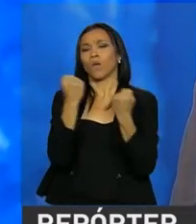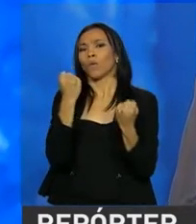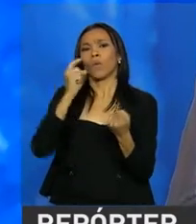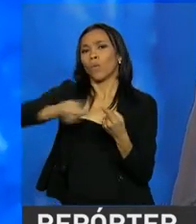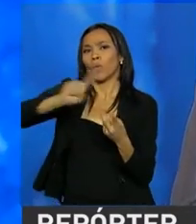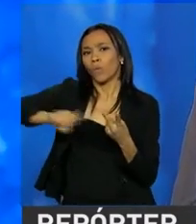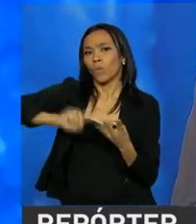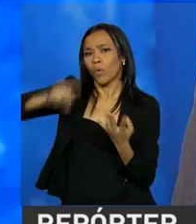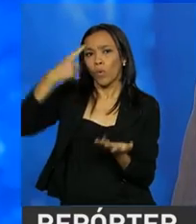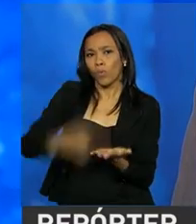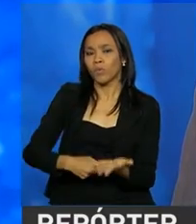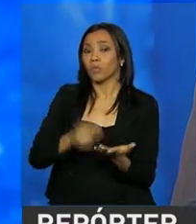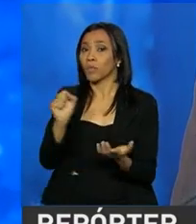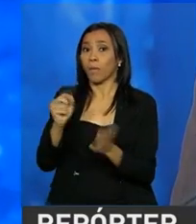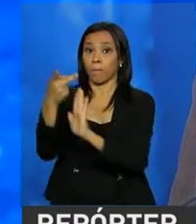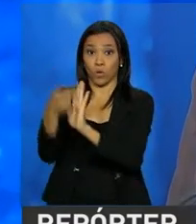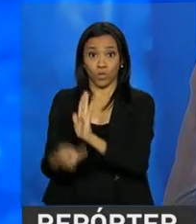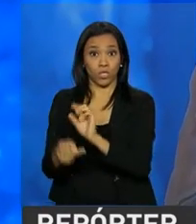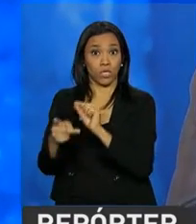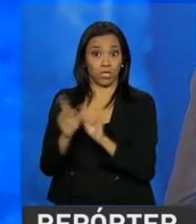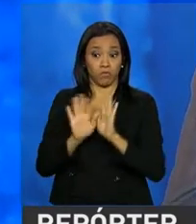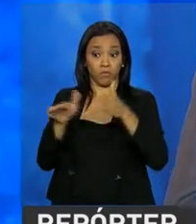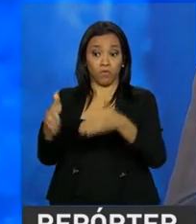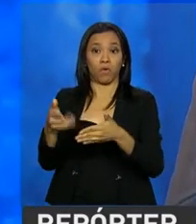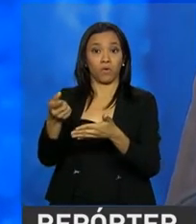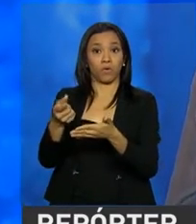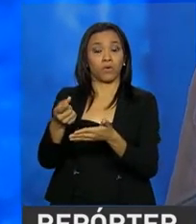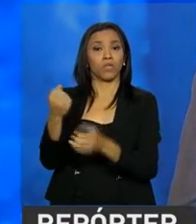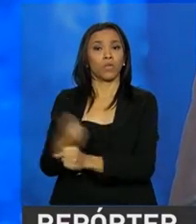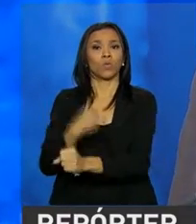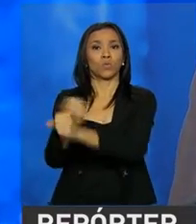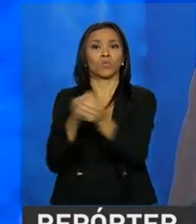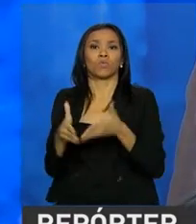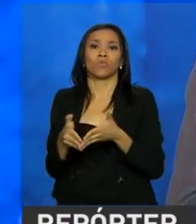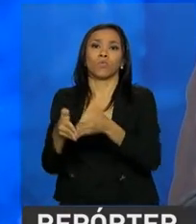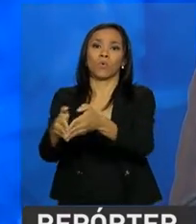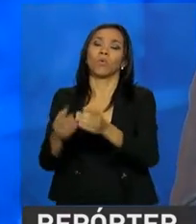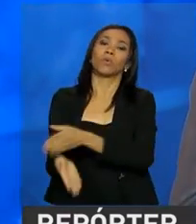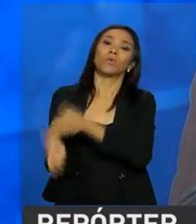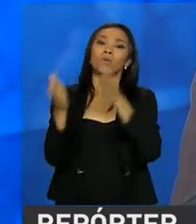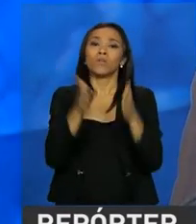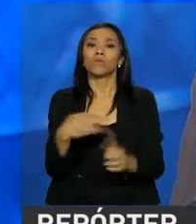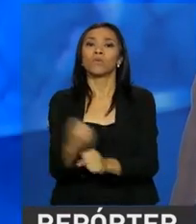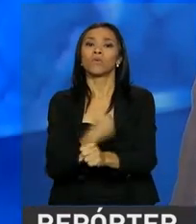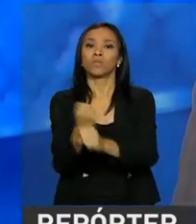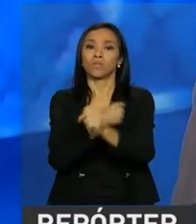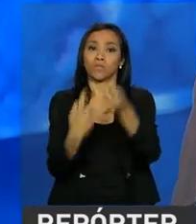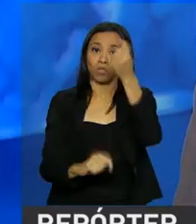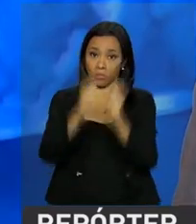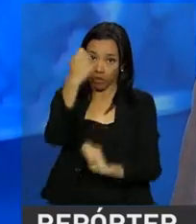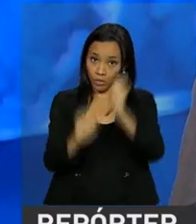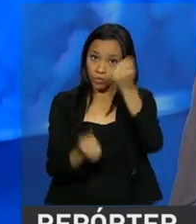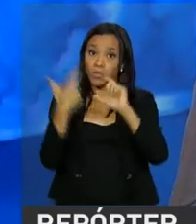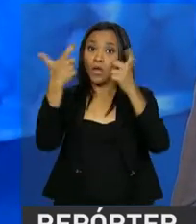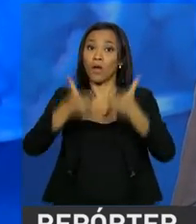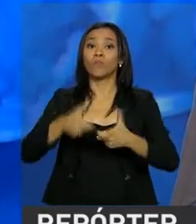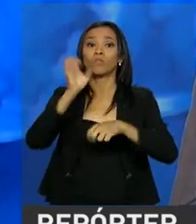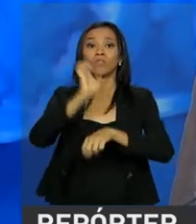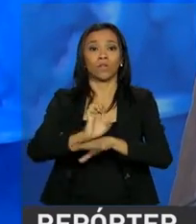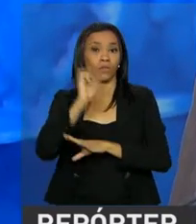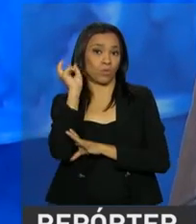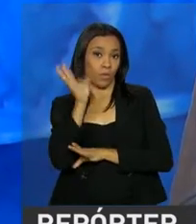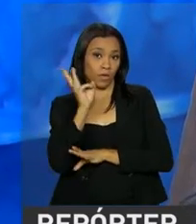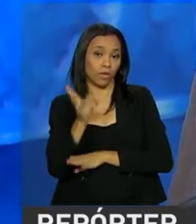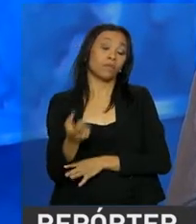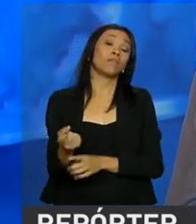fechados estão projetos de investimentos em um porto e na construção de uma indústria siderúrgica no Maranhão e também